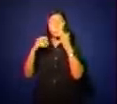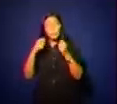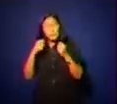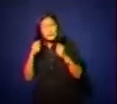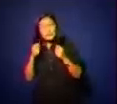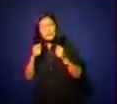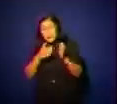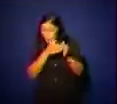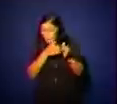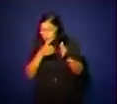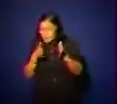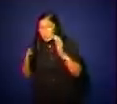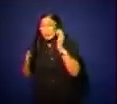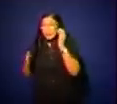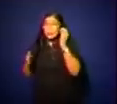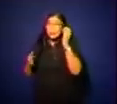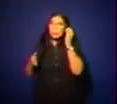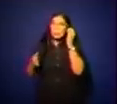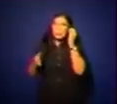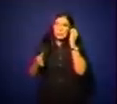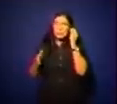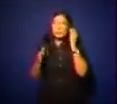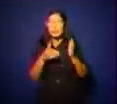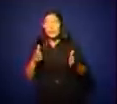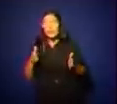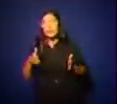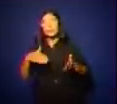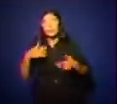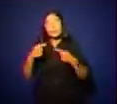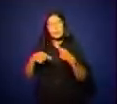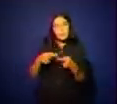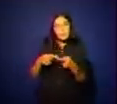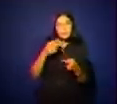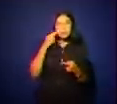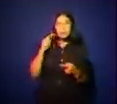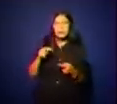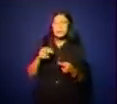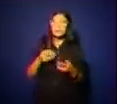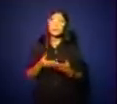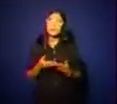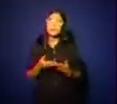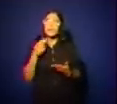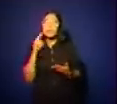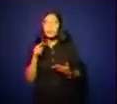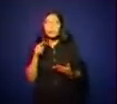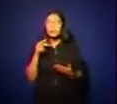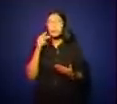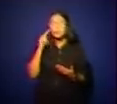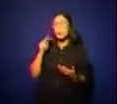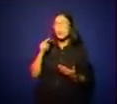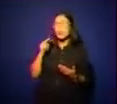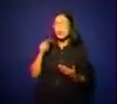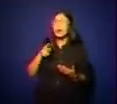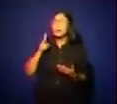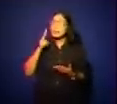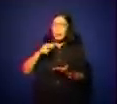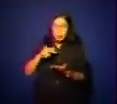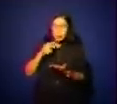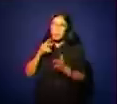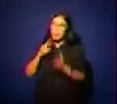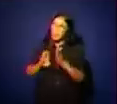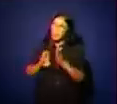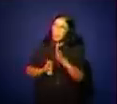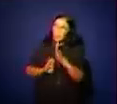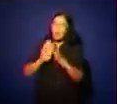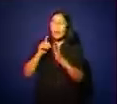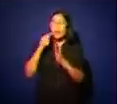a gente voltar a crescer crédito a gente querer crescer crédito nesse momento você tem que deixar esse rendimento mais alto ser renegociados ser